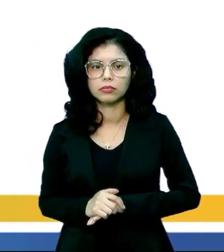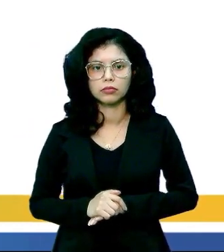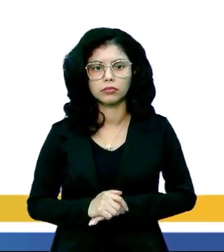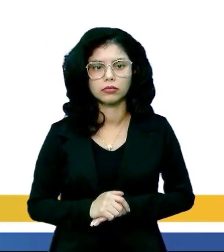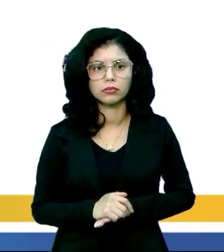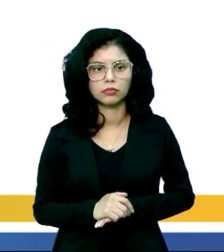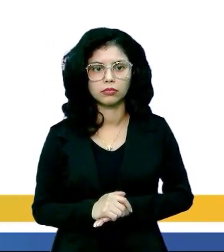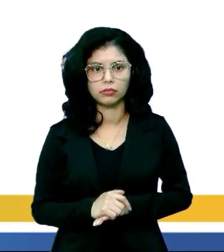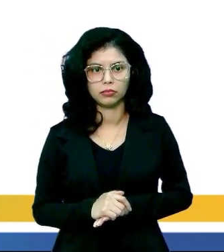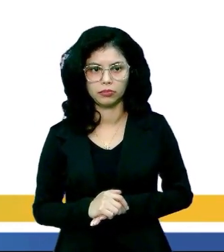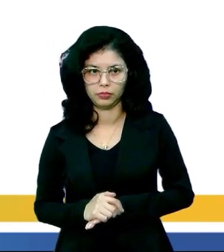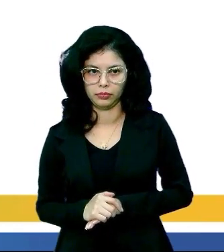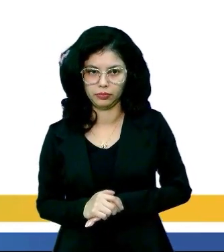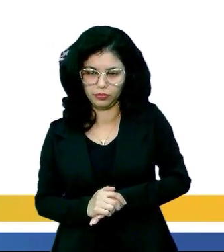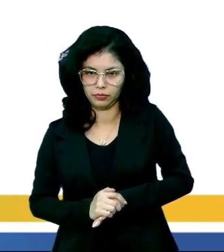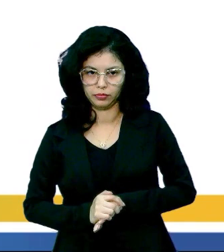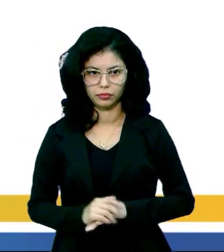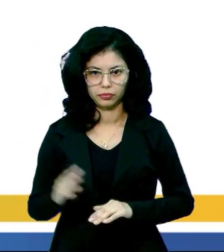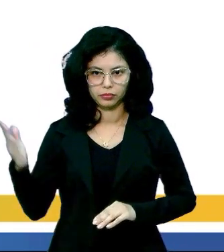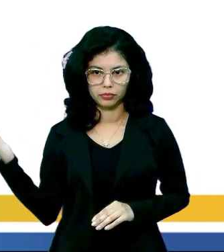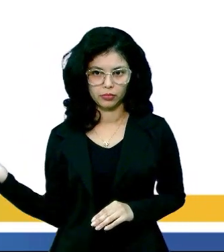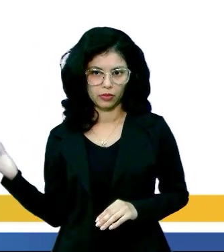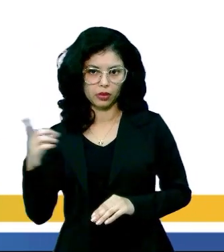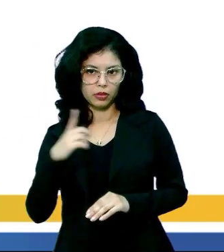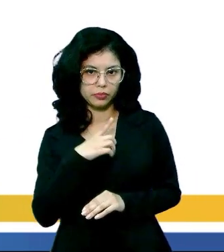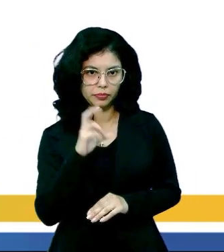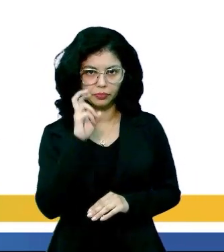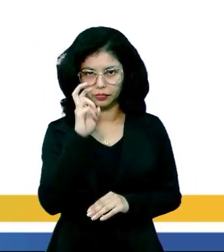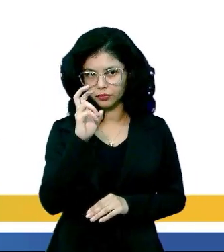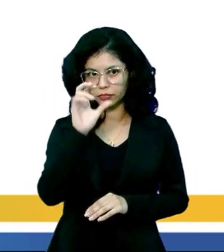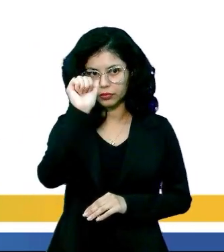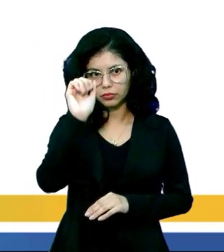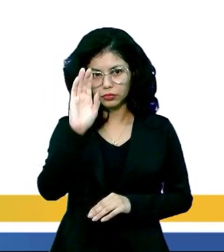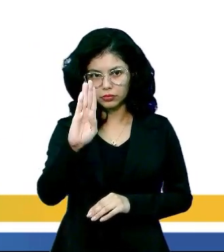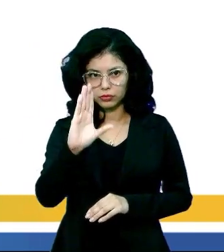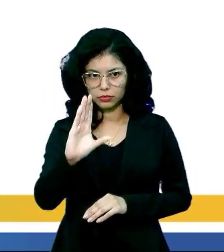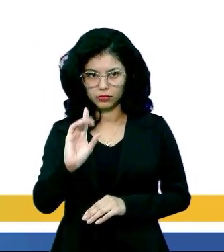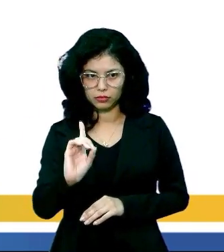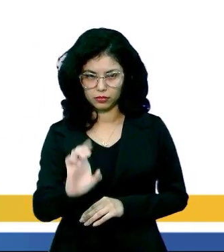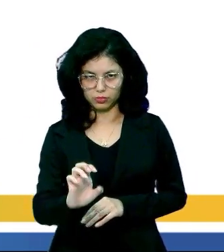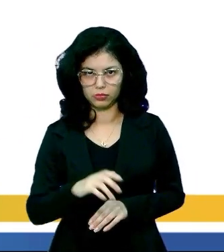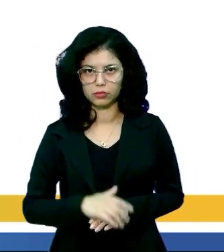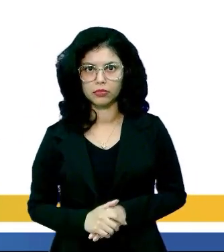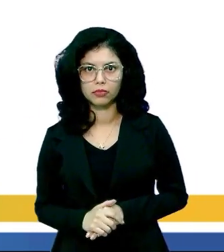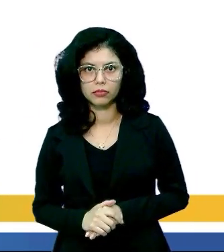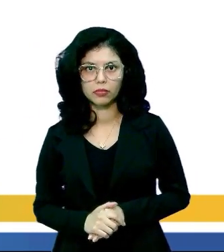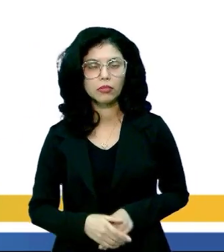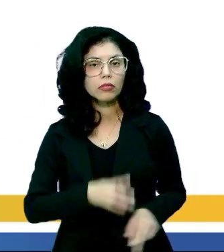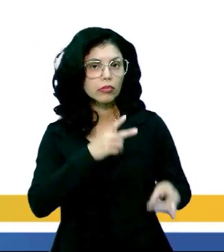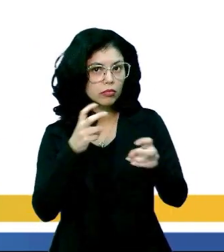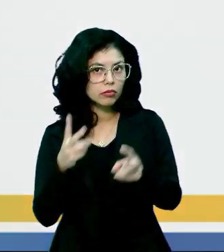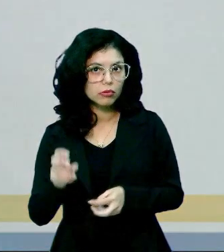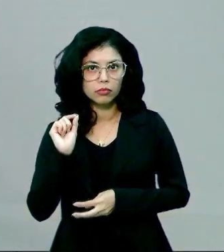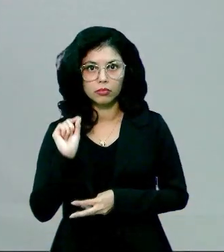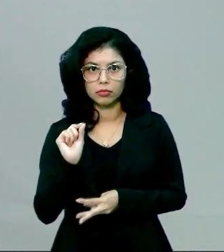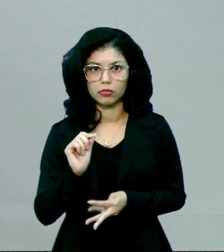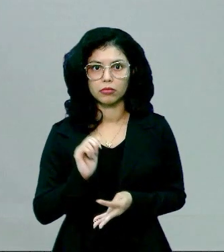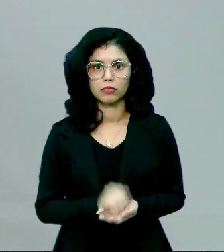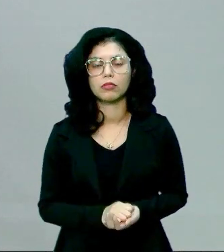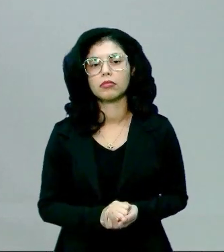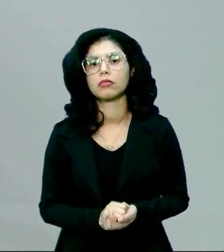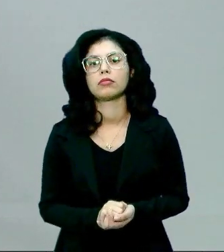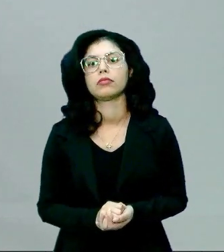respectivamente, nós temos aí 5 alternativas. Então, observando, pessoal,